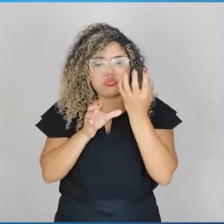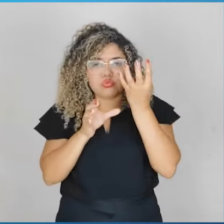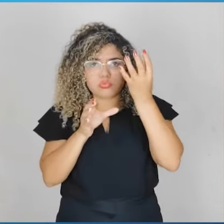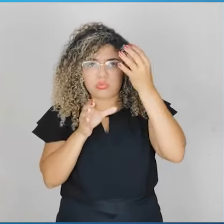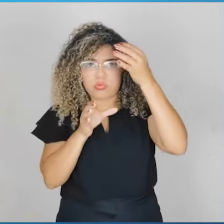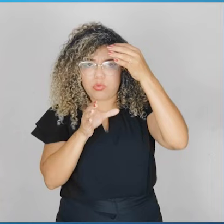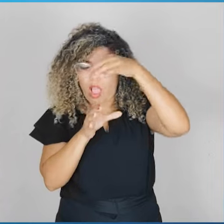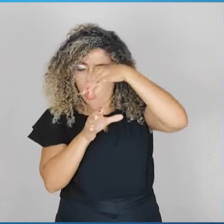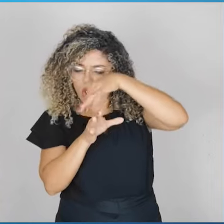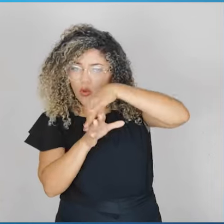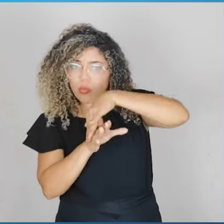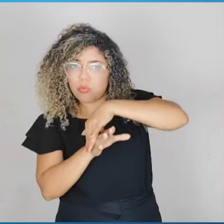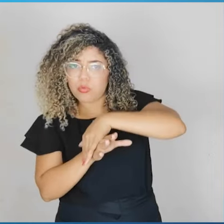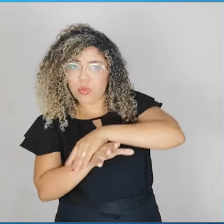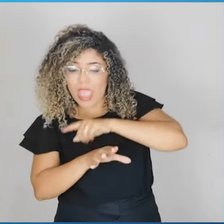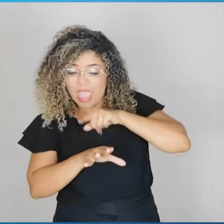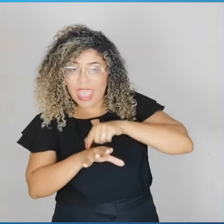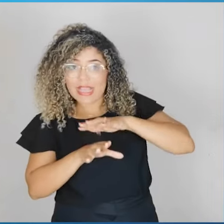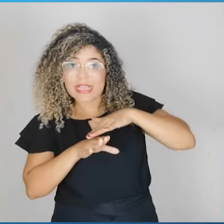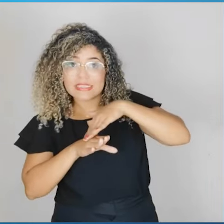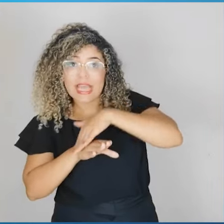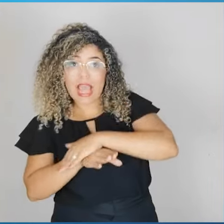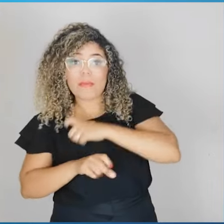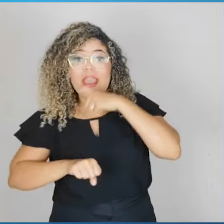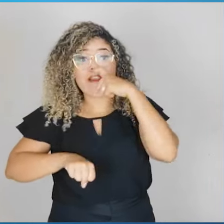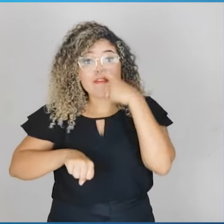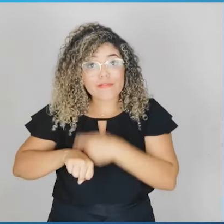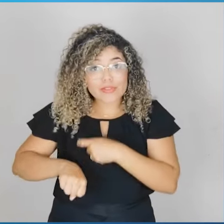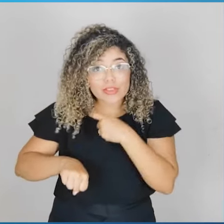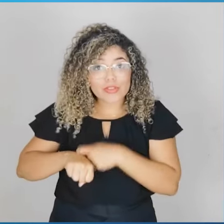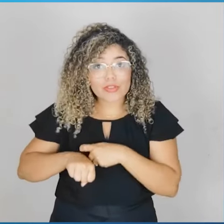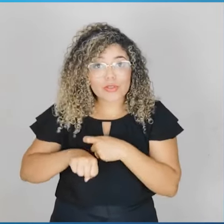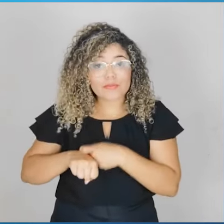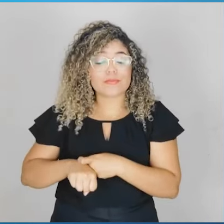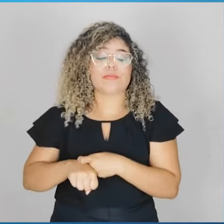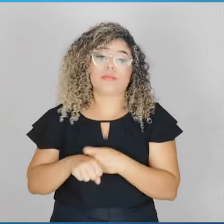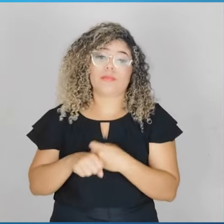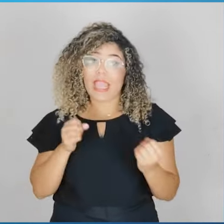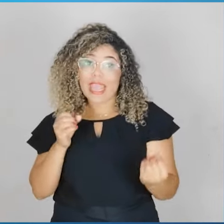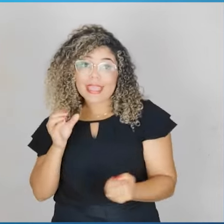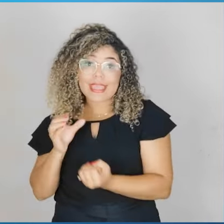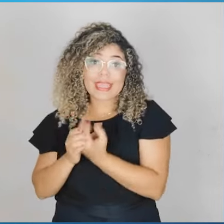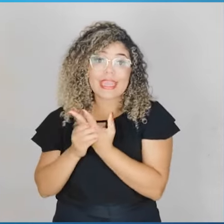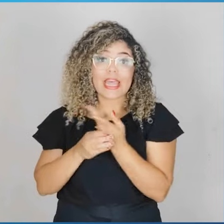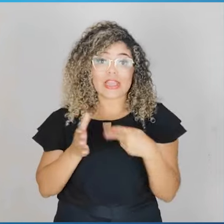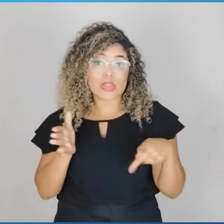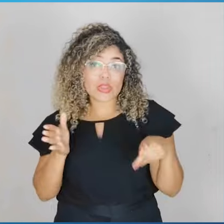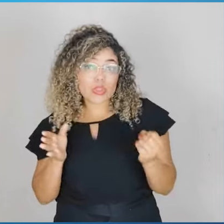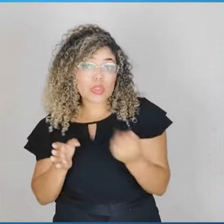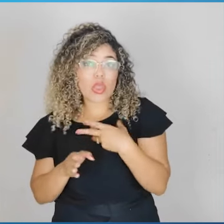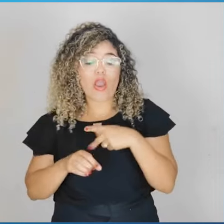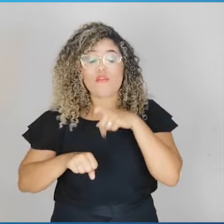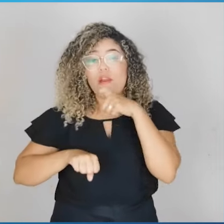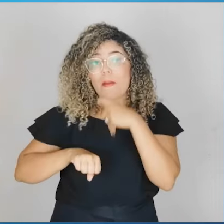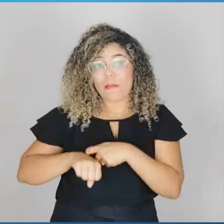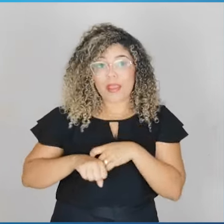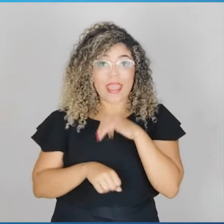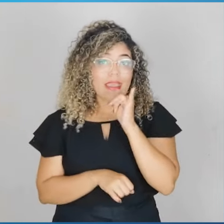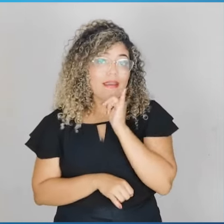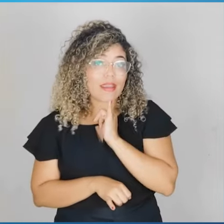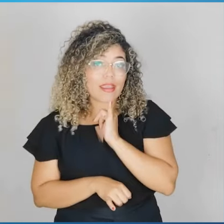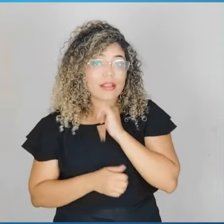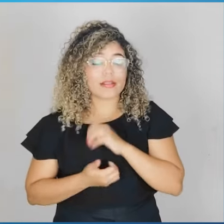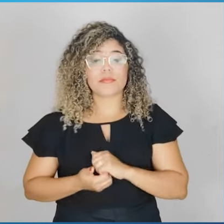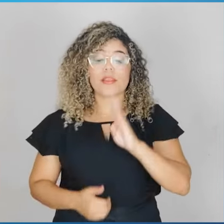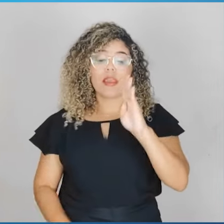vulcão. E o que fica na superfície dá origem a essa parte rochosa. Então, são as rochas extrusivas. Exemplo, o